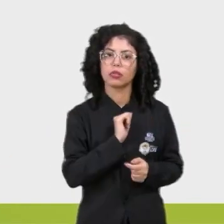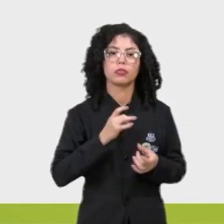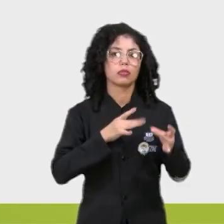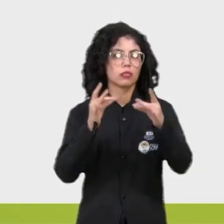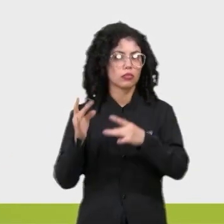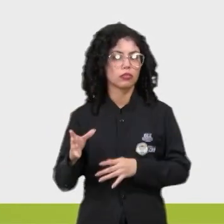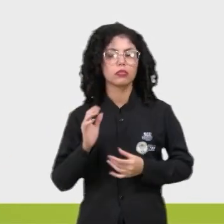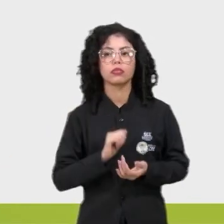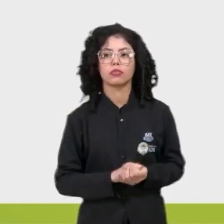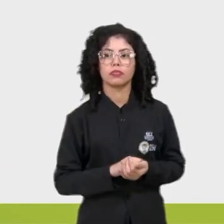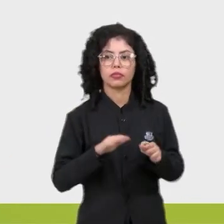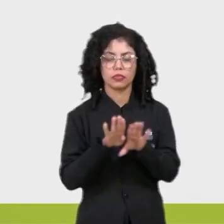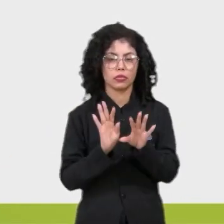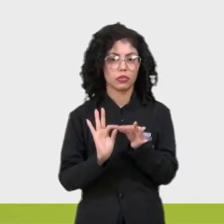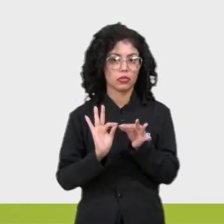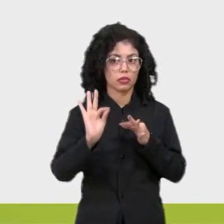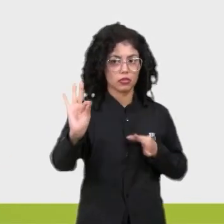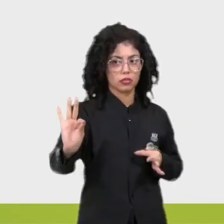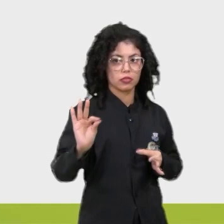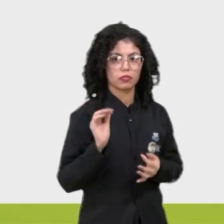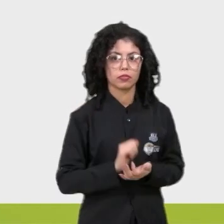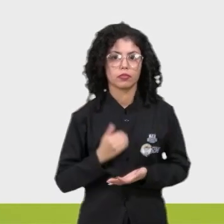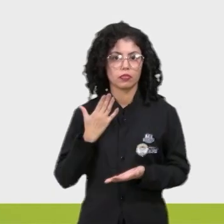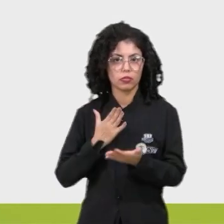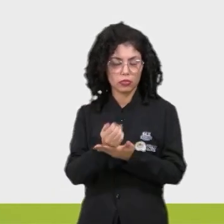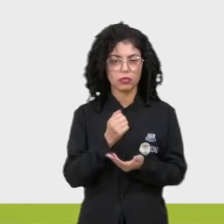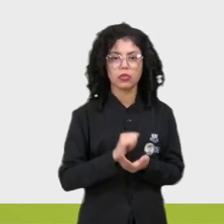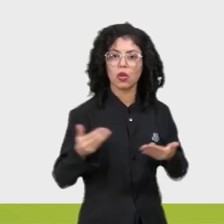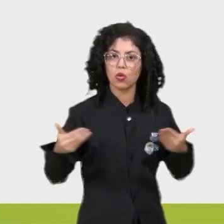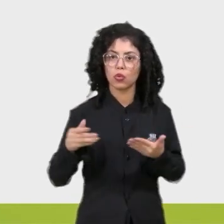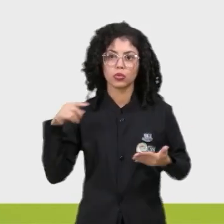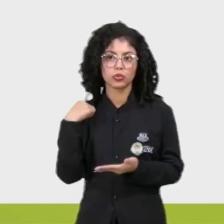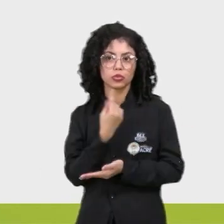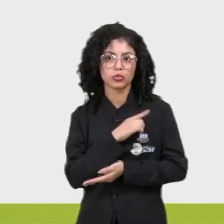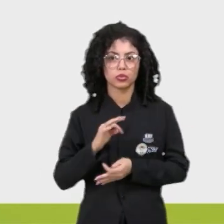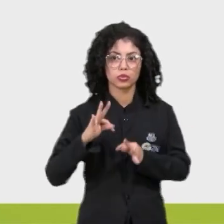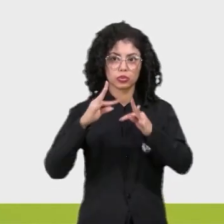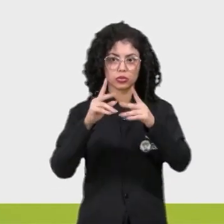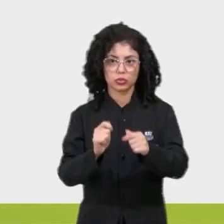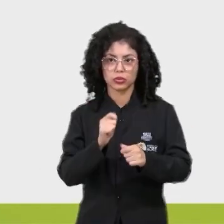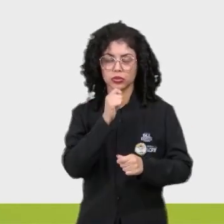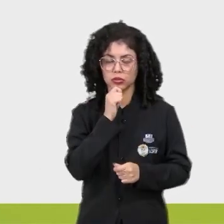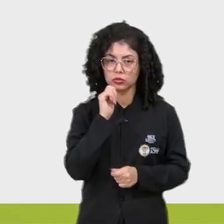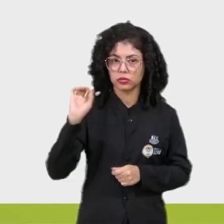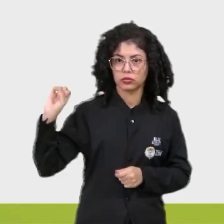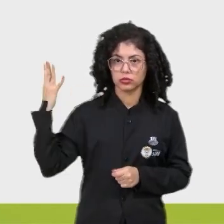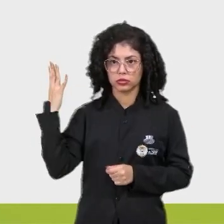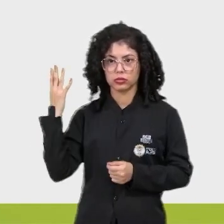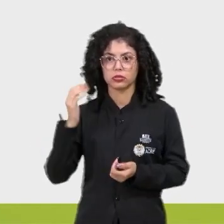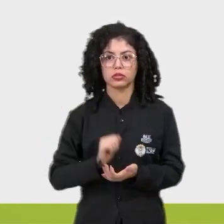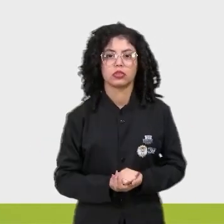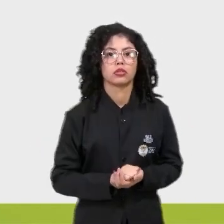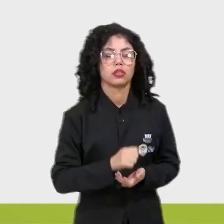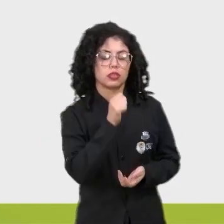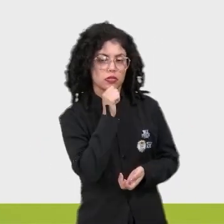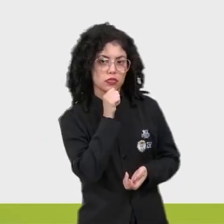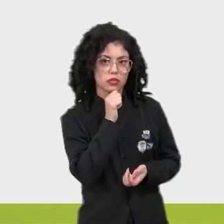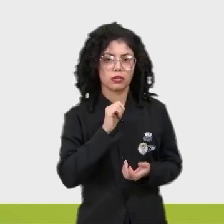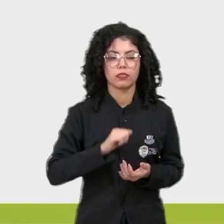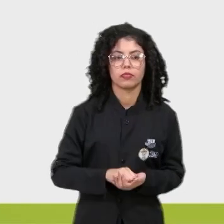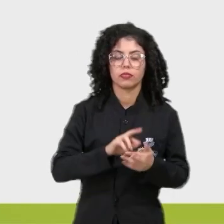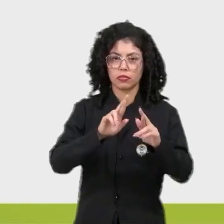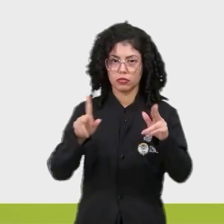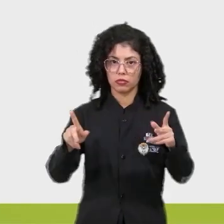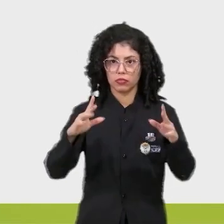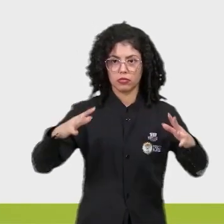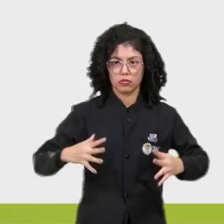das finanças de longo alcance. Hoje, tudo ocorre como se essas camadas sobrepostas estivessem mescladas